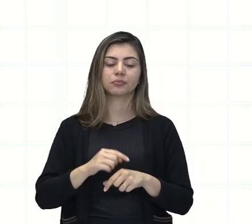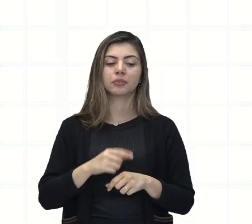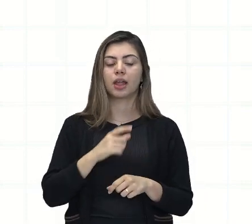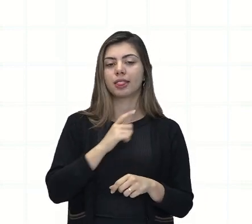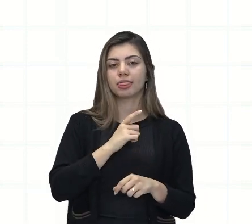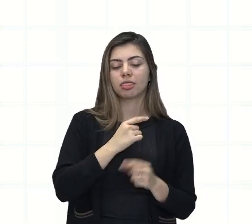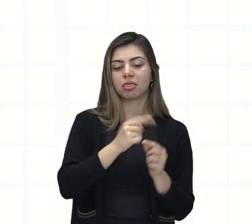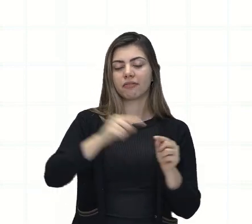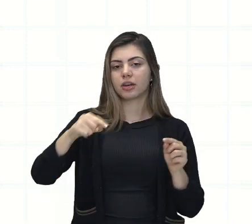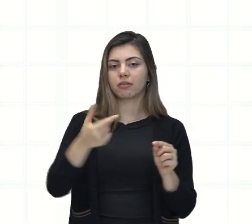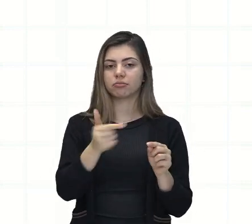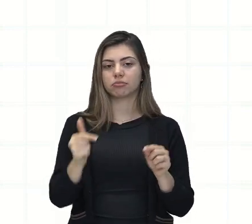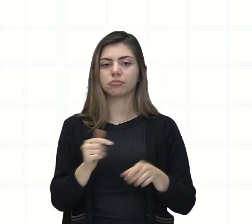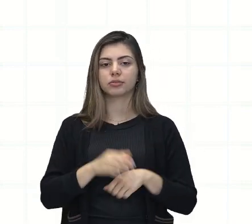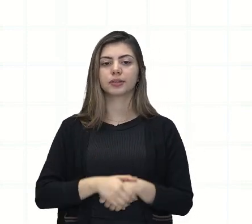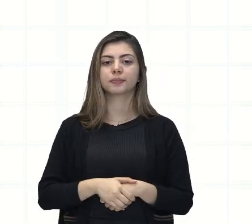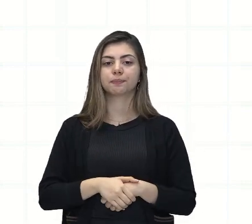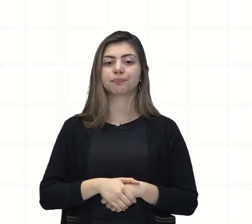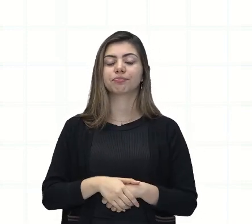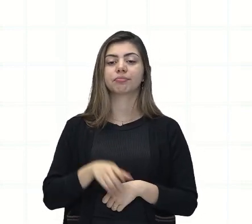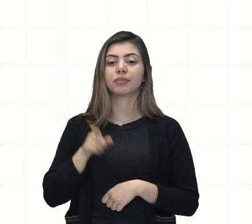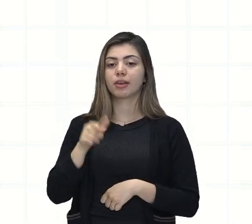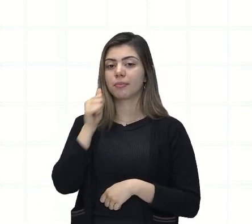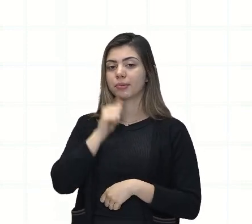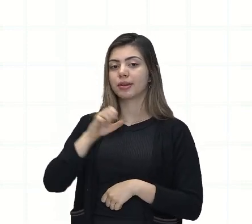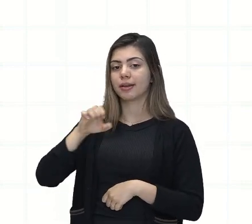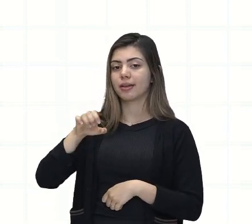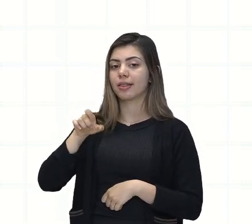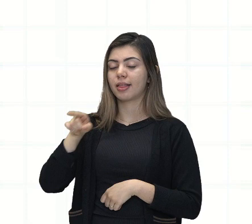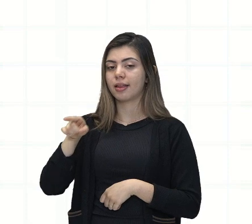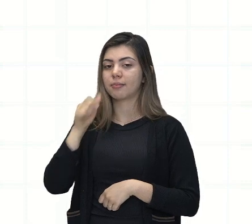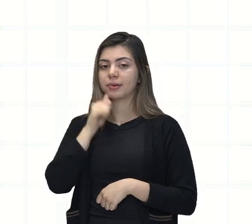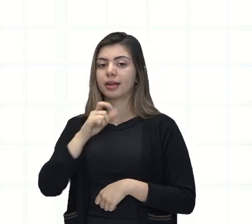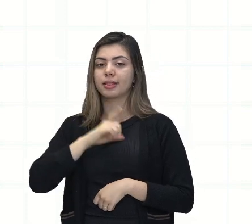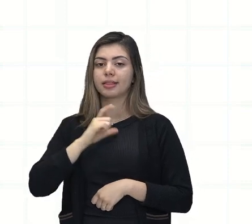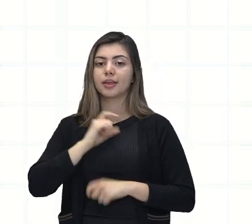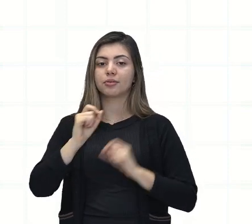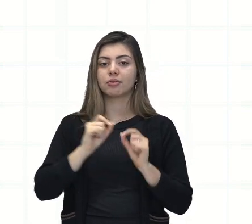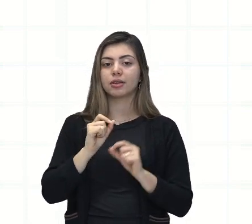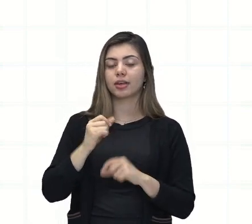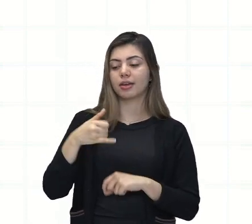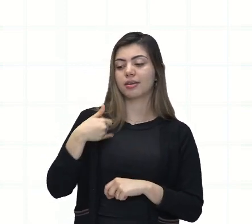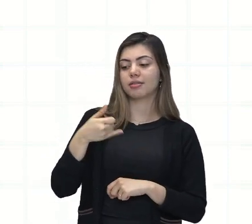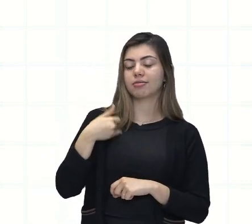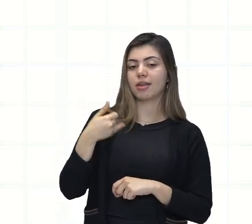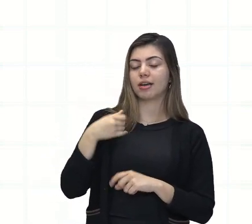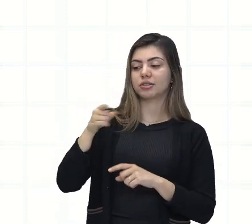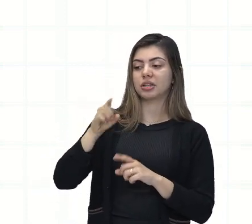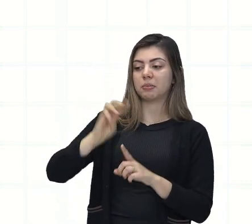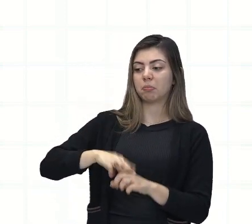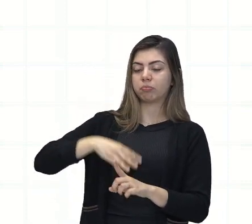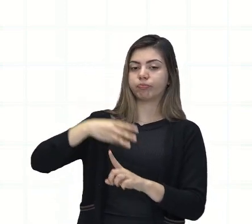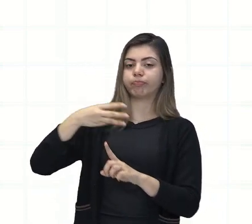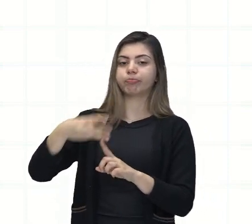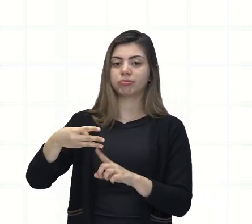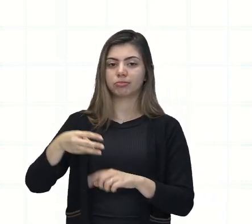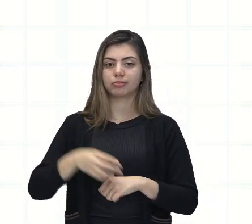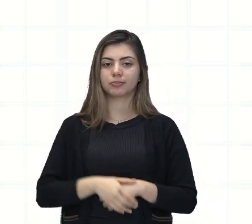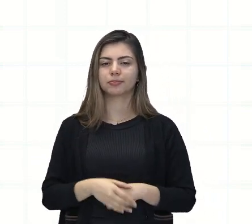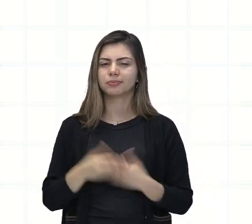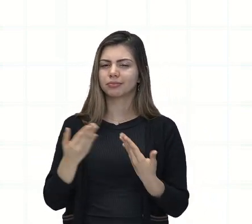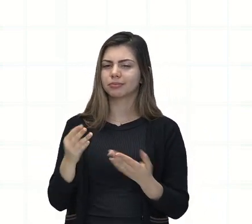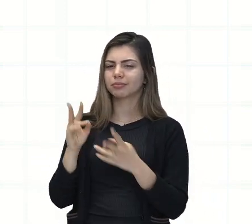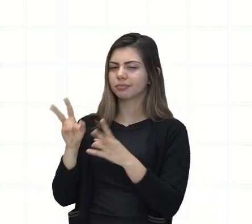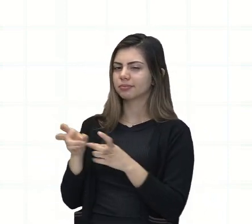são invariáveis. Ela tem o triplo da minha idade. Então, olha só, turminha.